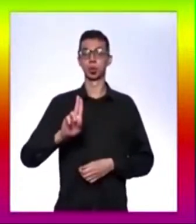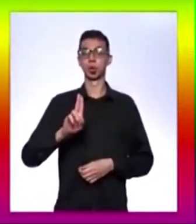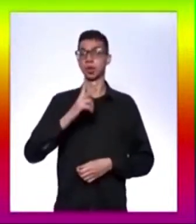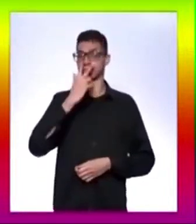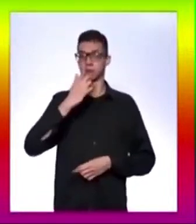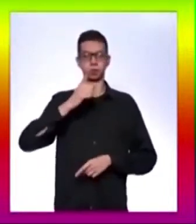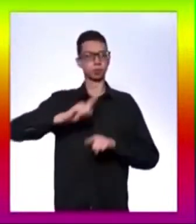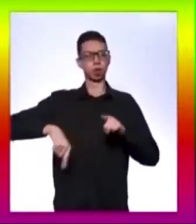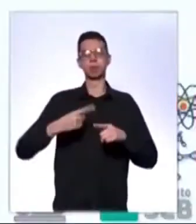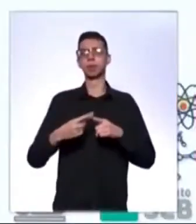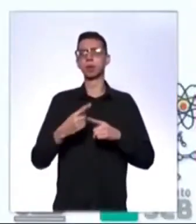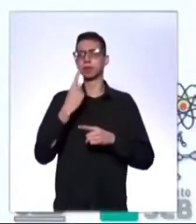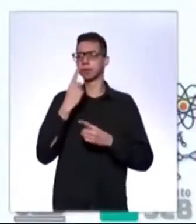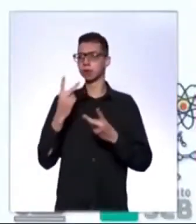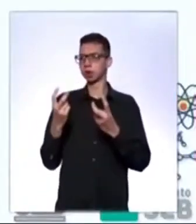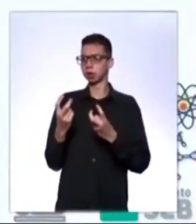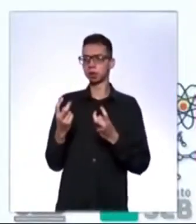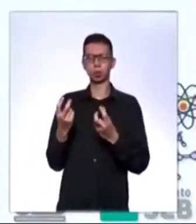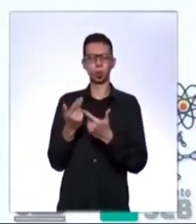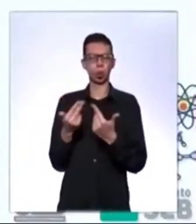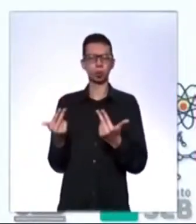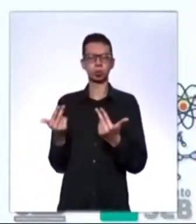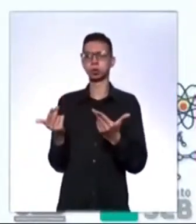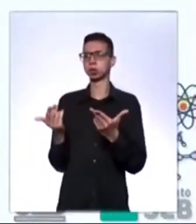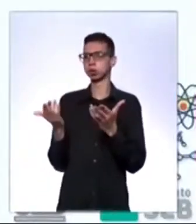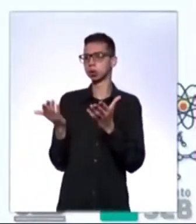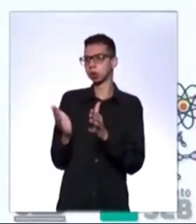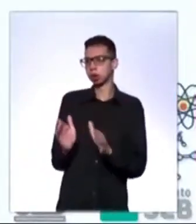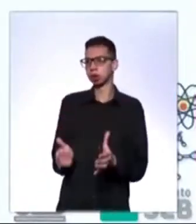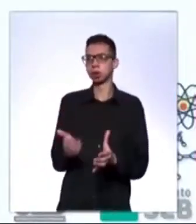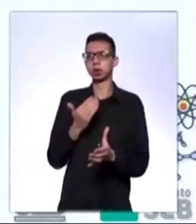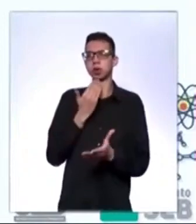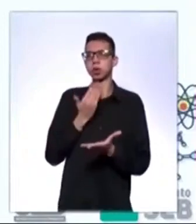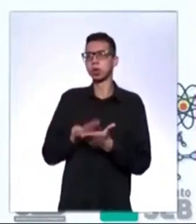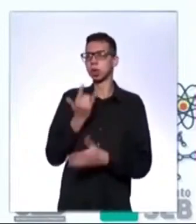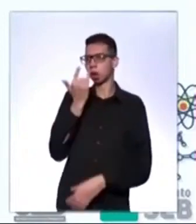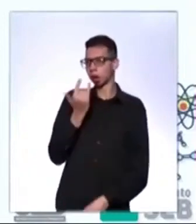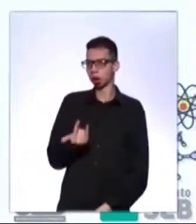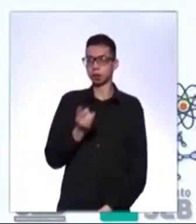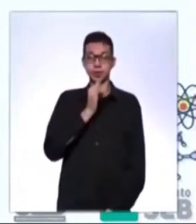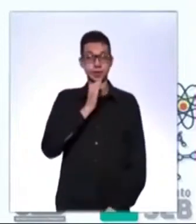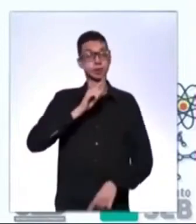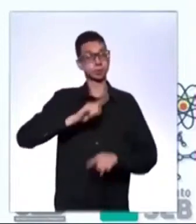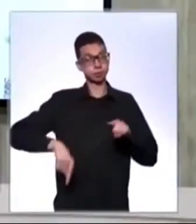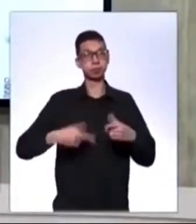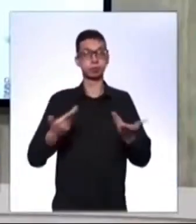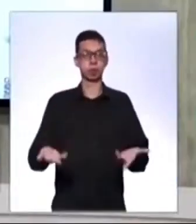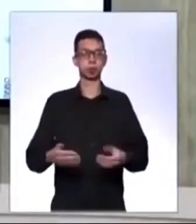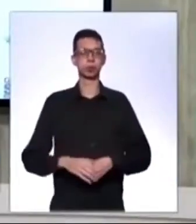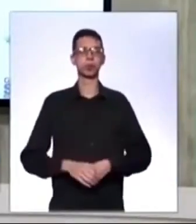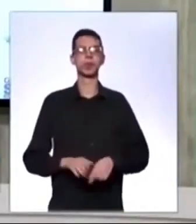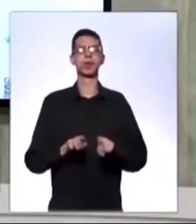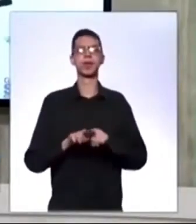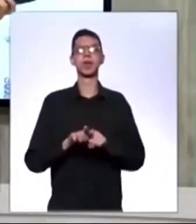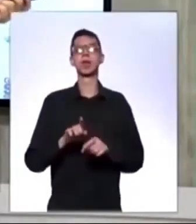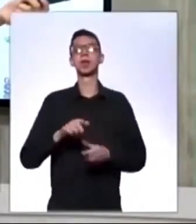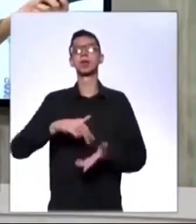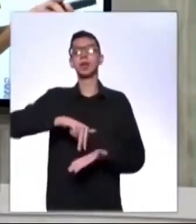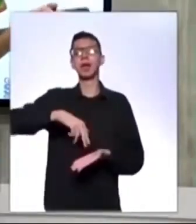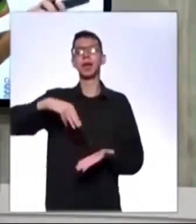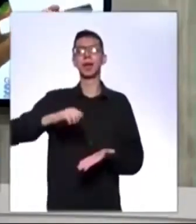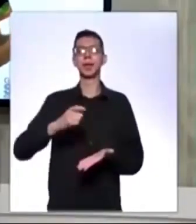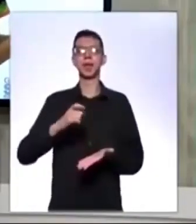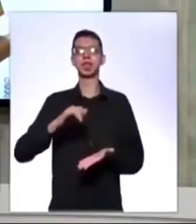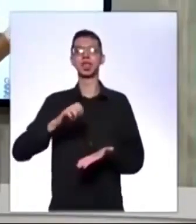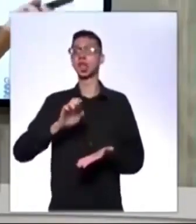indecente, porque era muito sensual. O machixe e o tango, tá certo? Ou não é aquela, é a dança do machixe, é a dança do